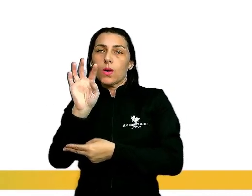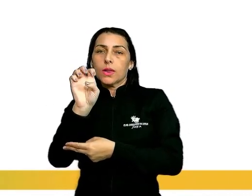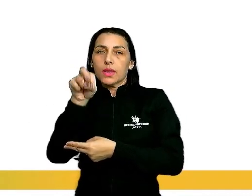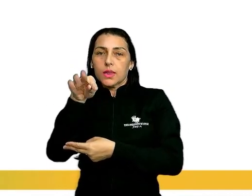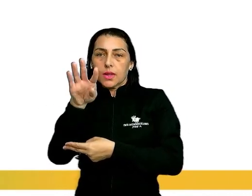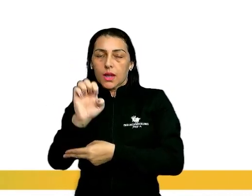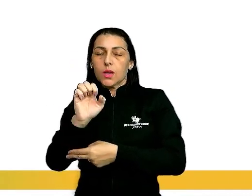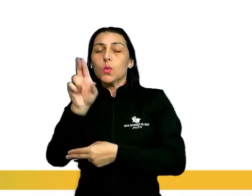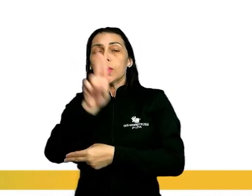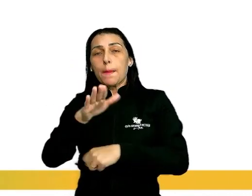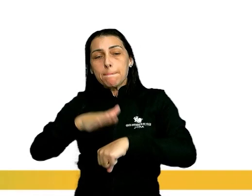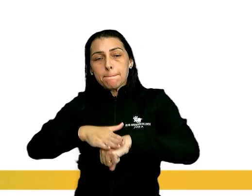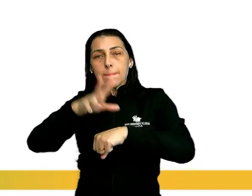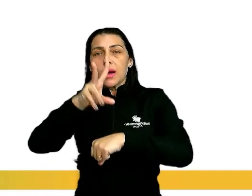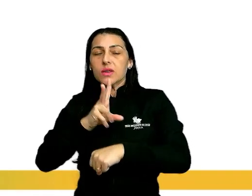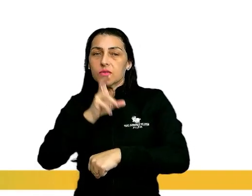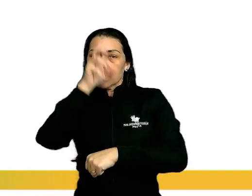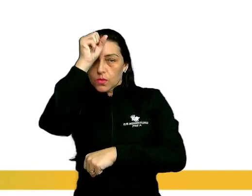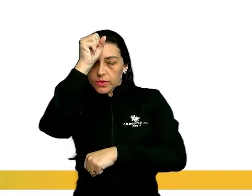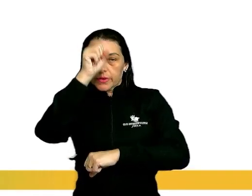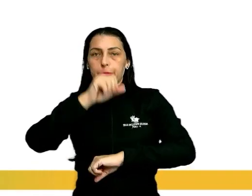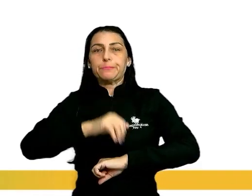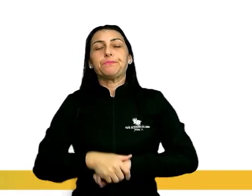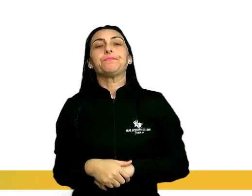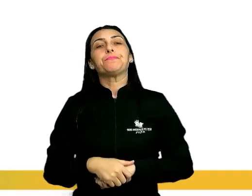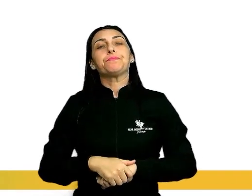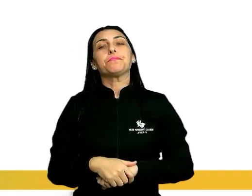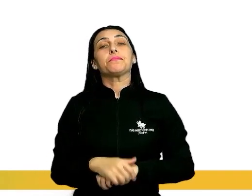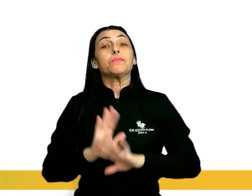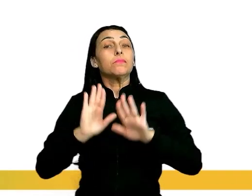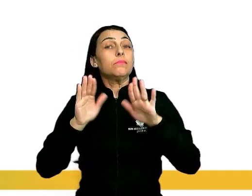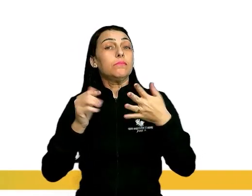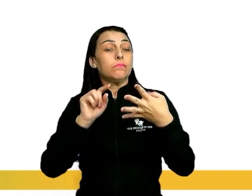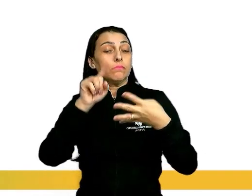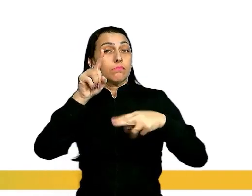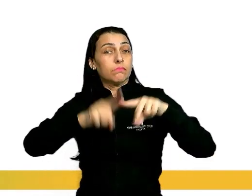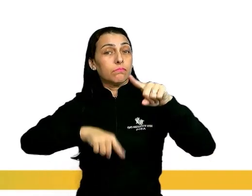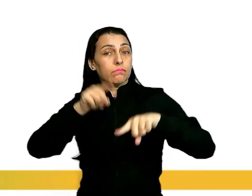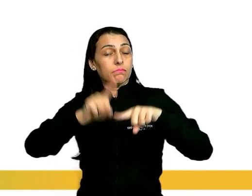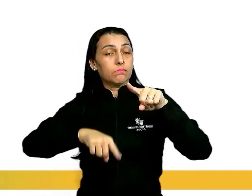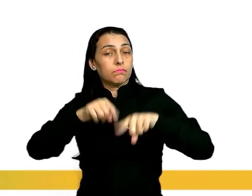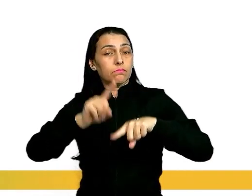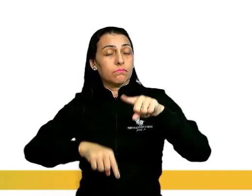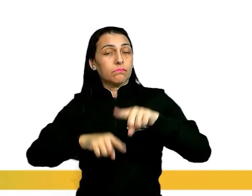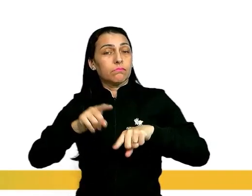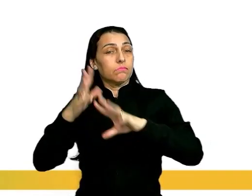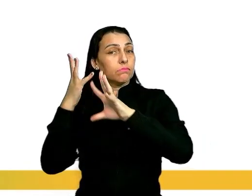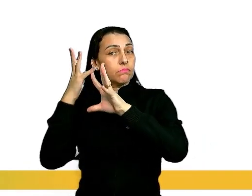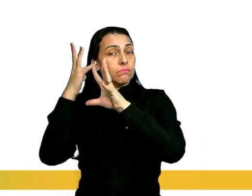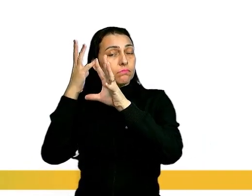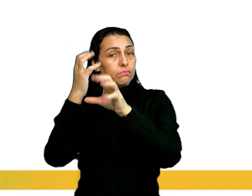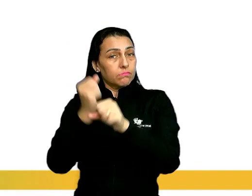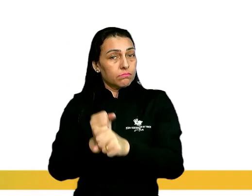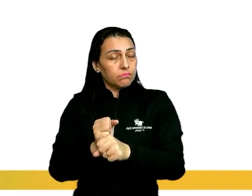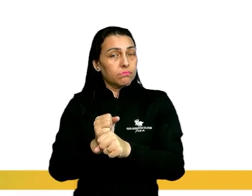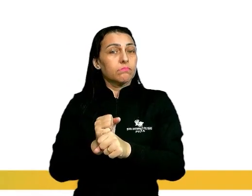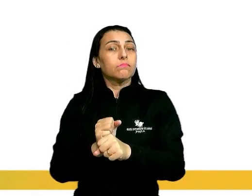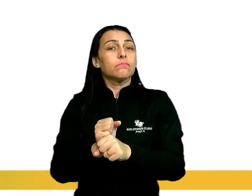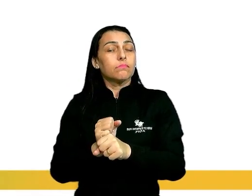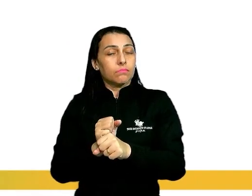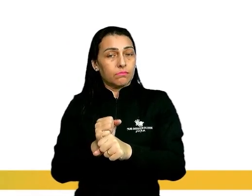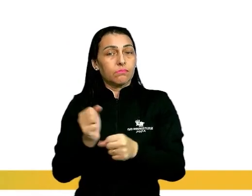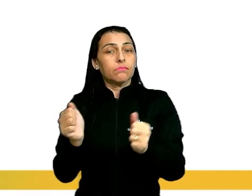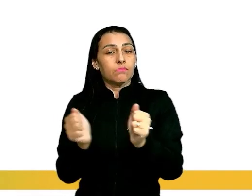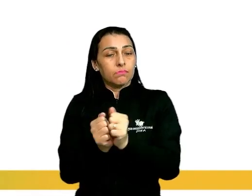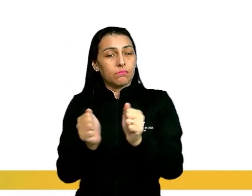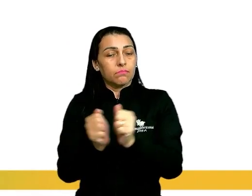usar mais força em relação à força resistente Qual dos objetos que nós mencionamos lá na revisão né está incluído